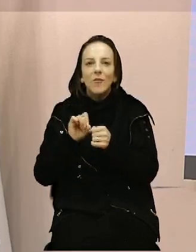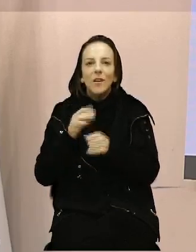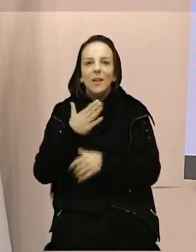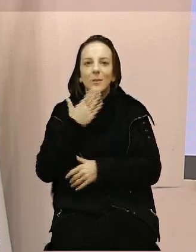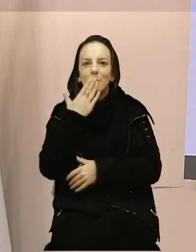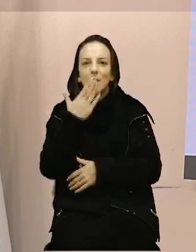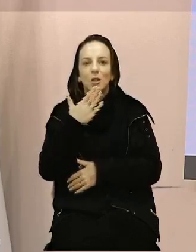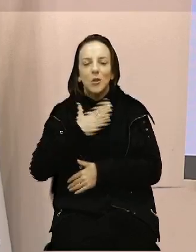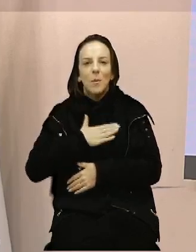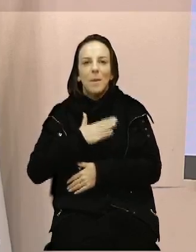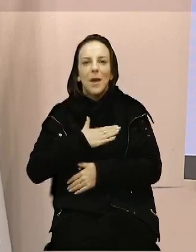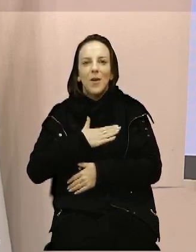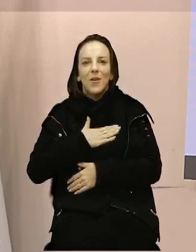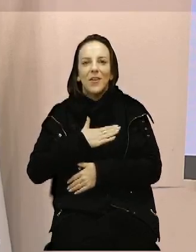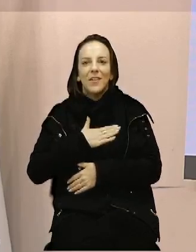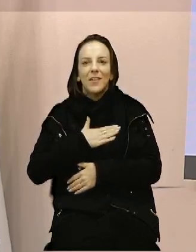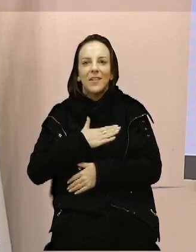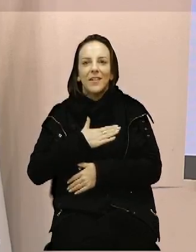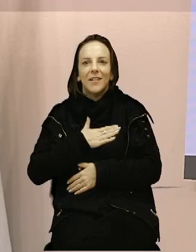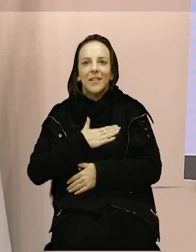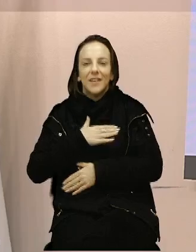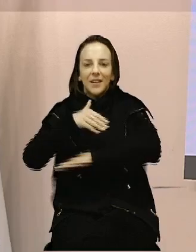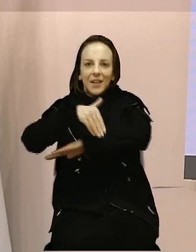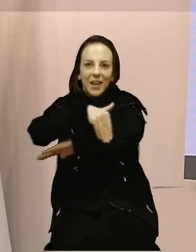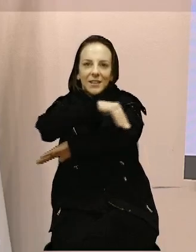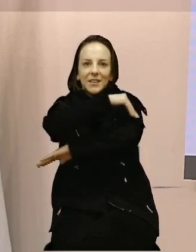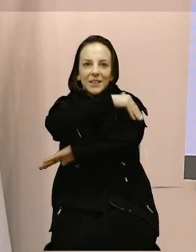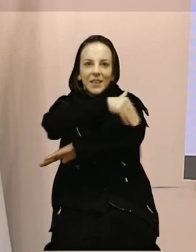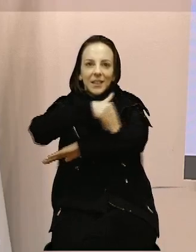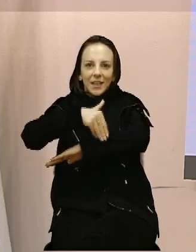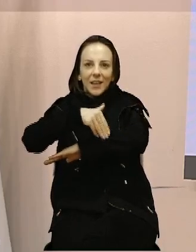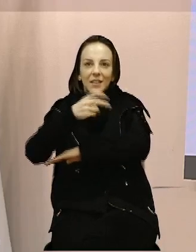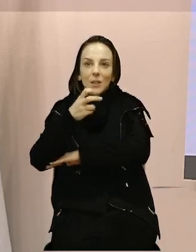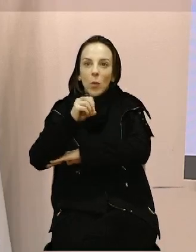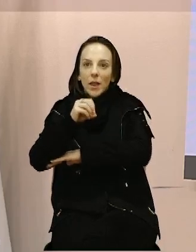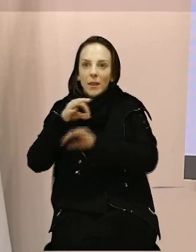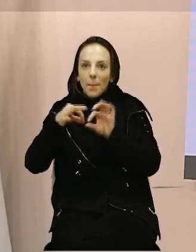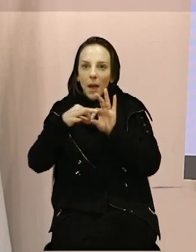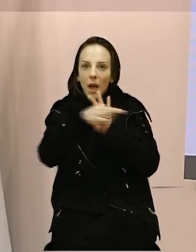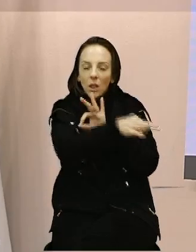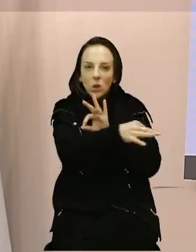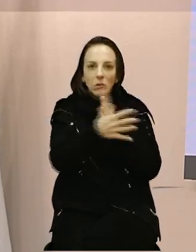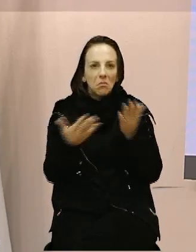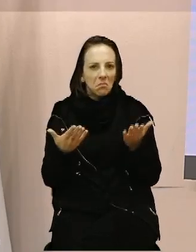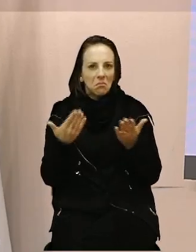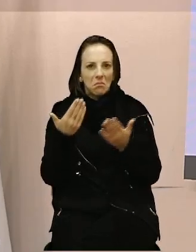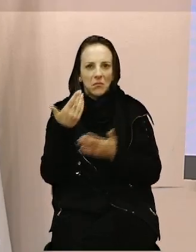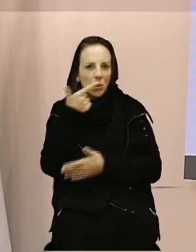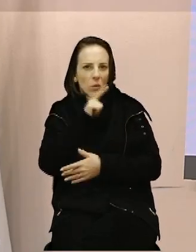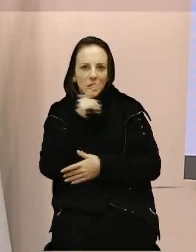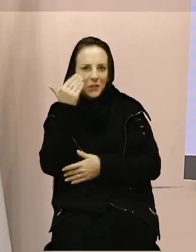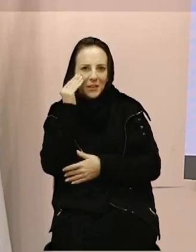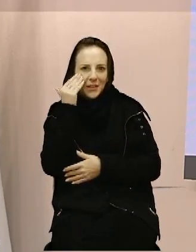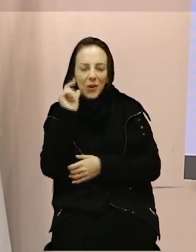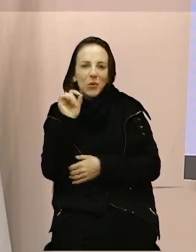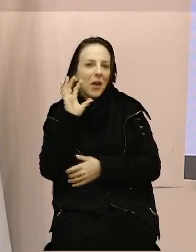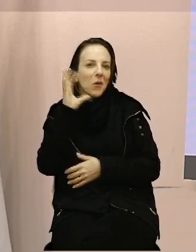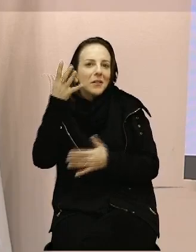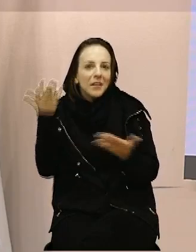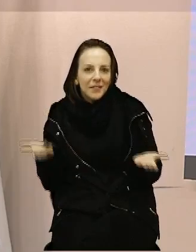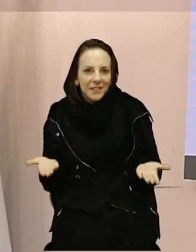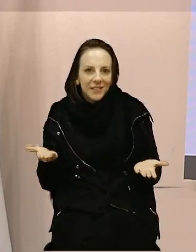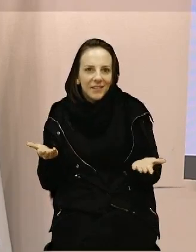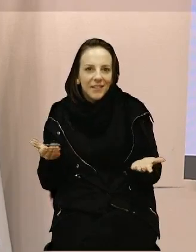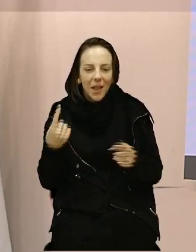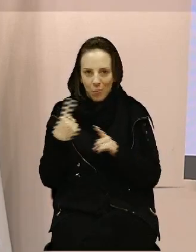Na esquina, questão de 50 metros abaixo. Eu não consigo entender o que está acontecendo, porque é o vereador Juliano Valim que